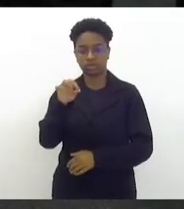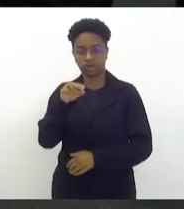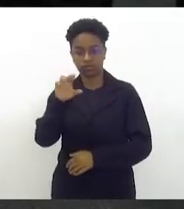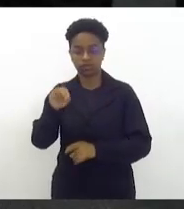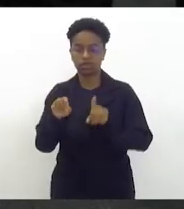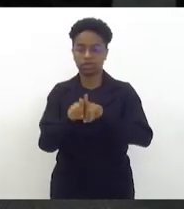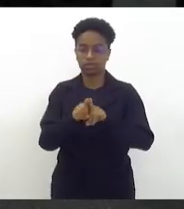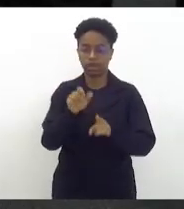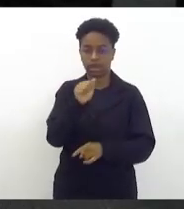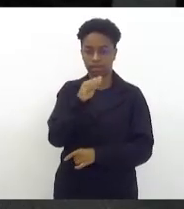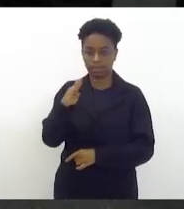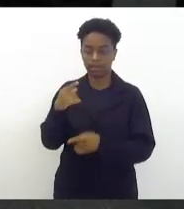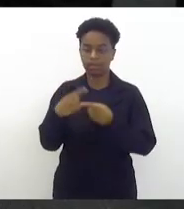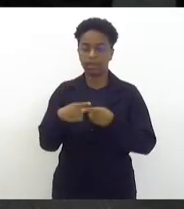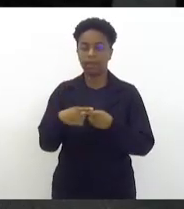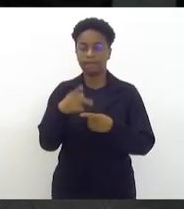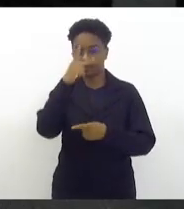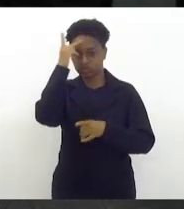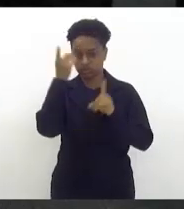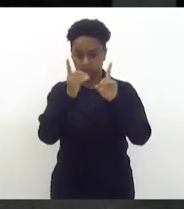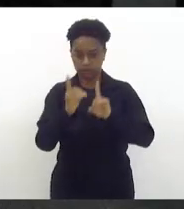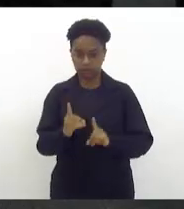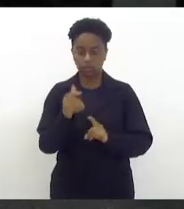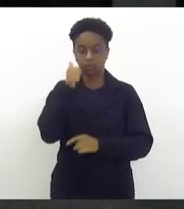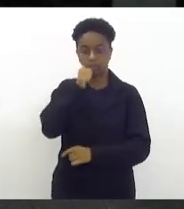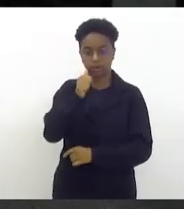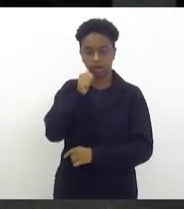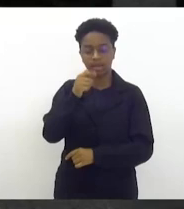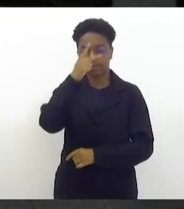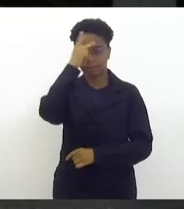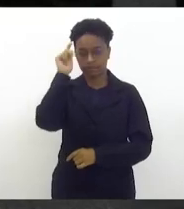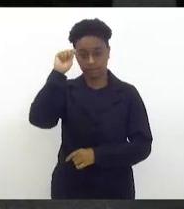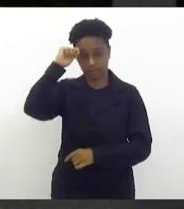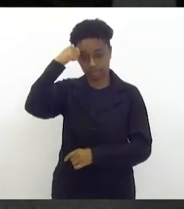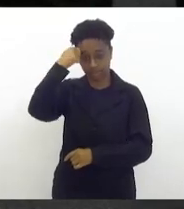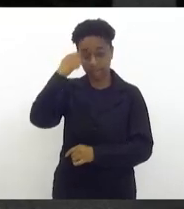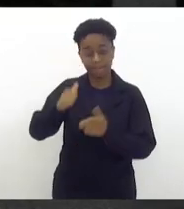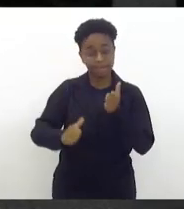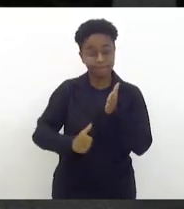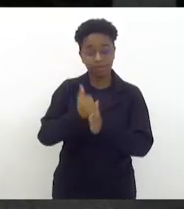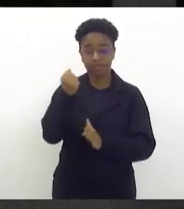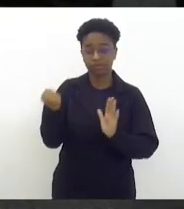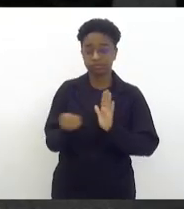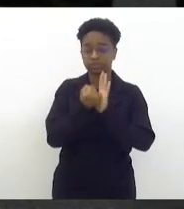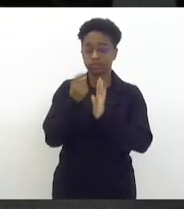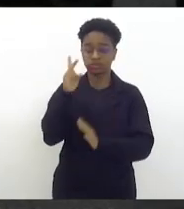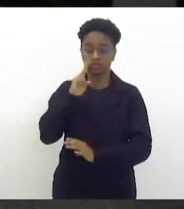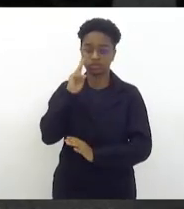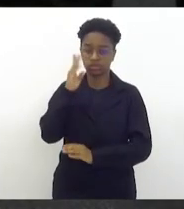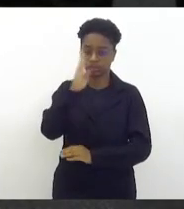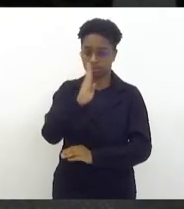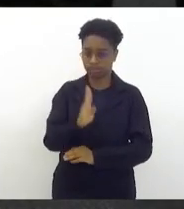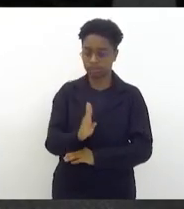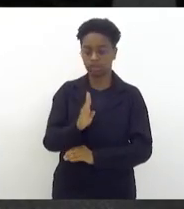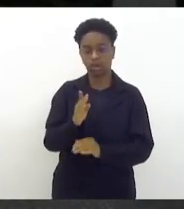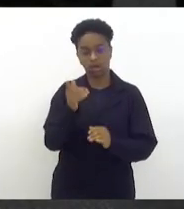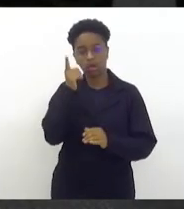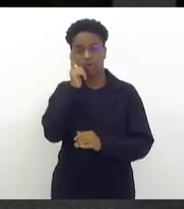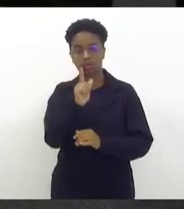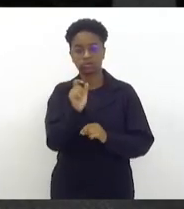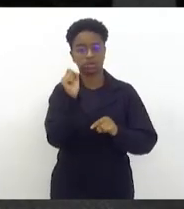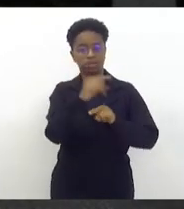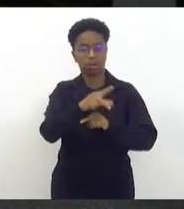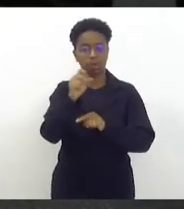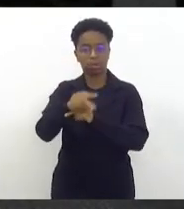PCDs, mulheres, pessoas negras, pela primeira vez na história desse país, vão poder